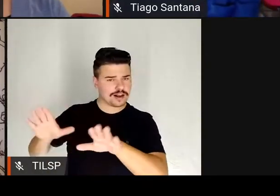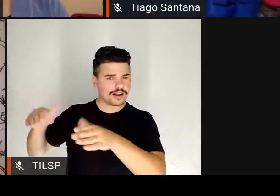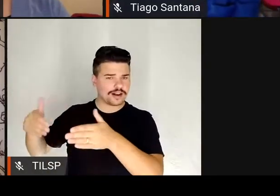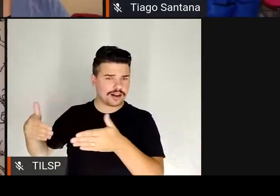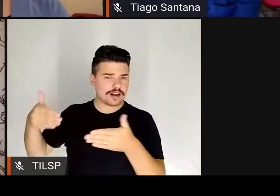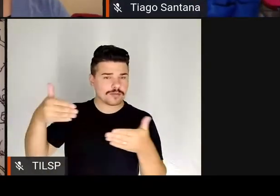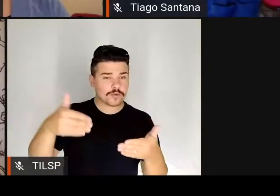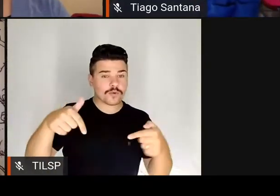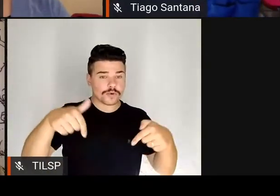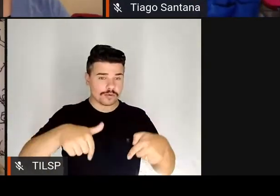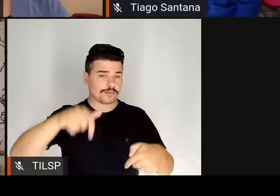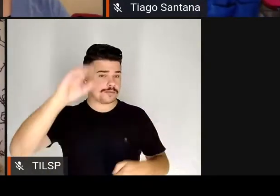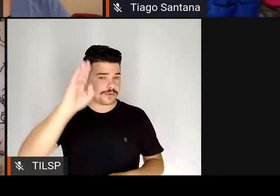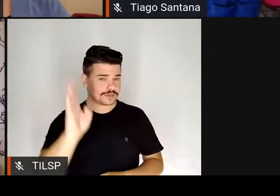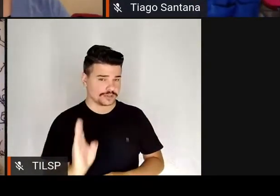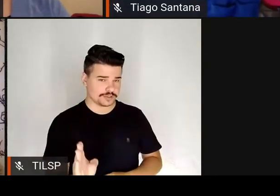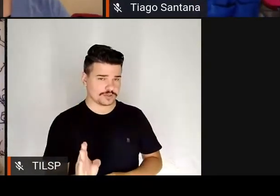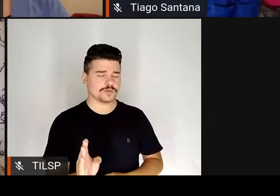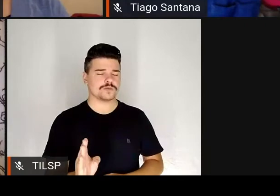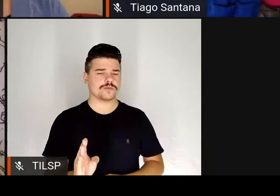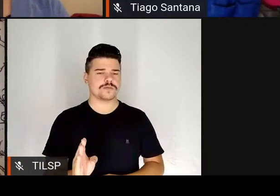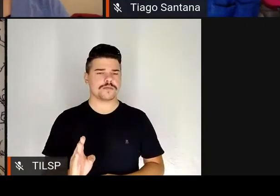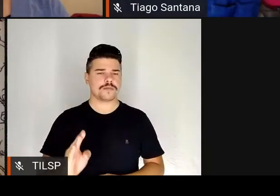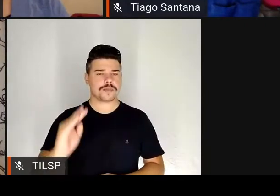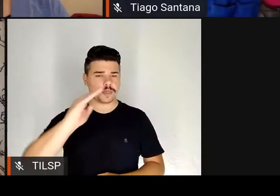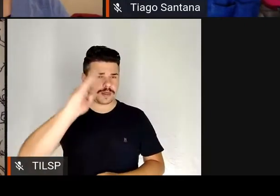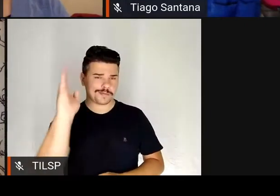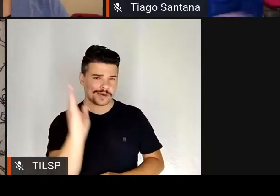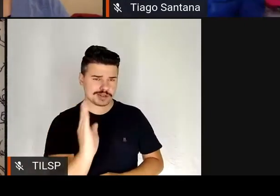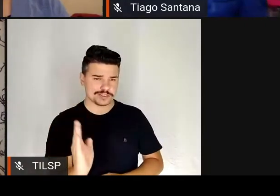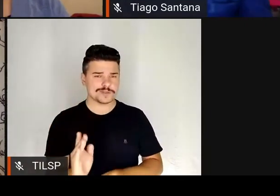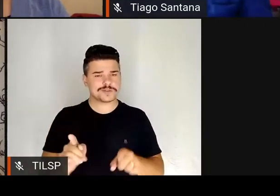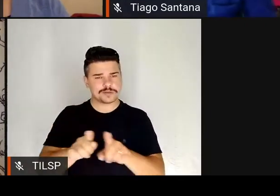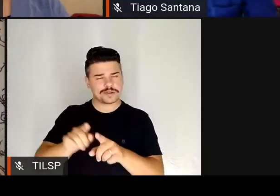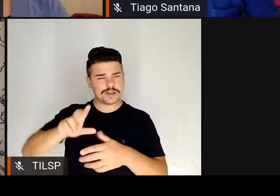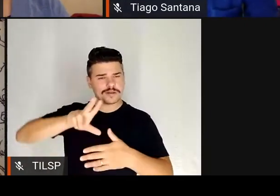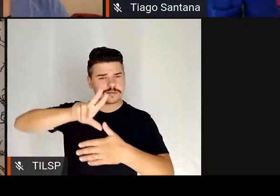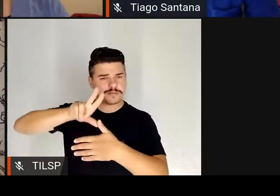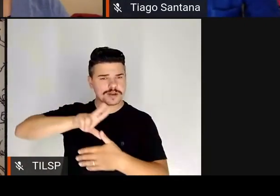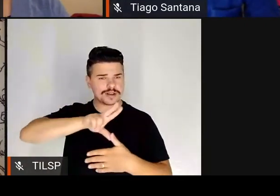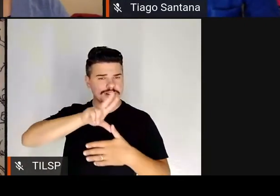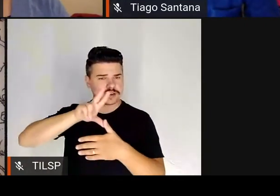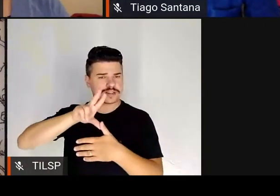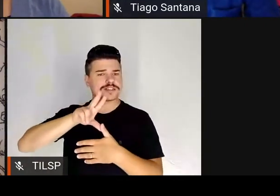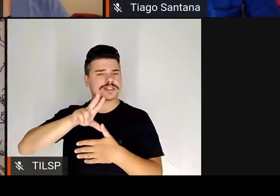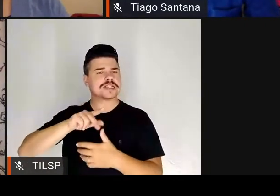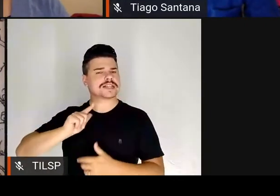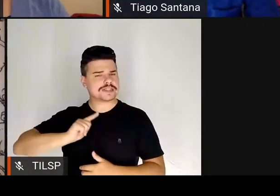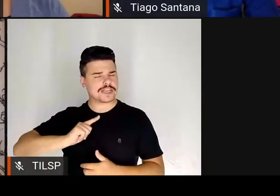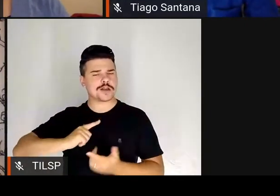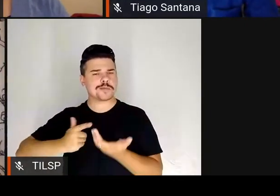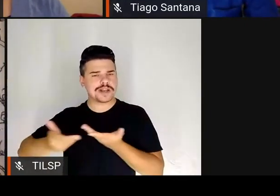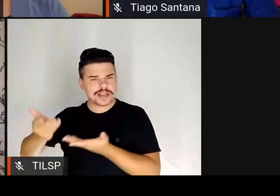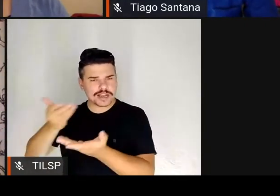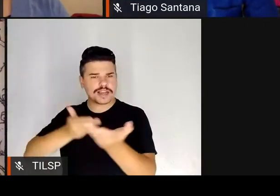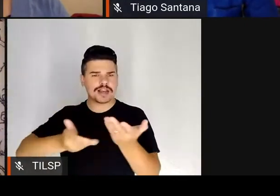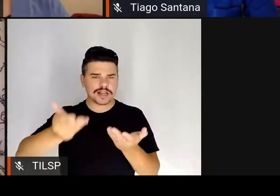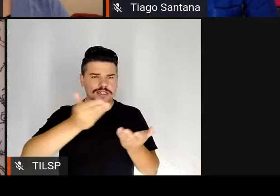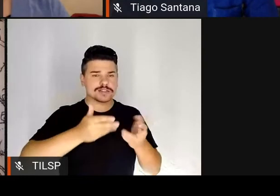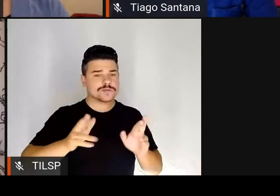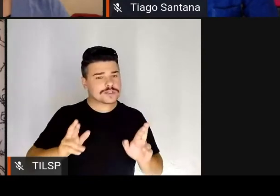aqui no Brasil, eu diria na América Latina também, a gente, quer dizer, tem uma relação um pouco distinta do que a